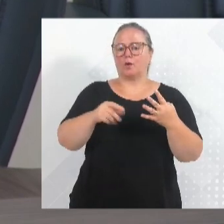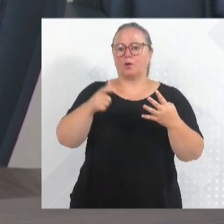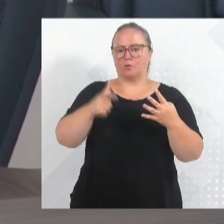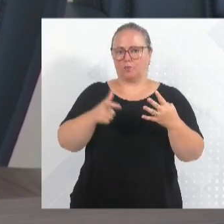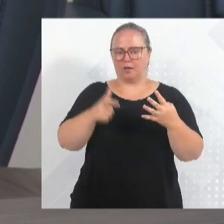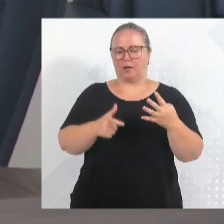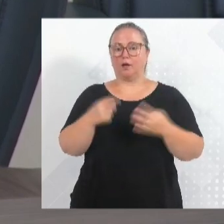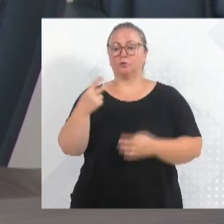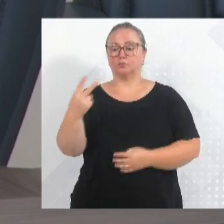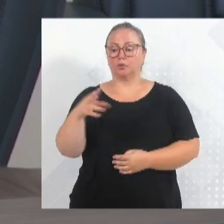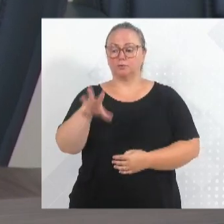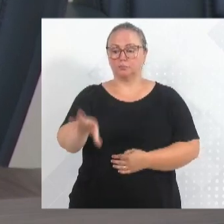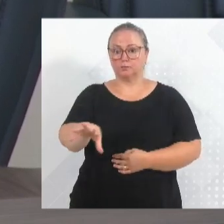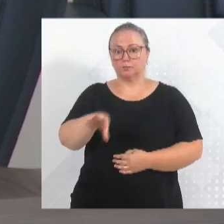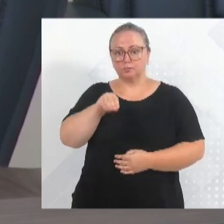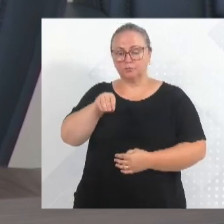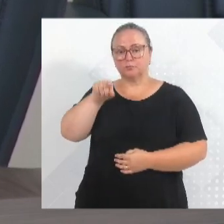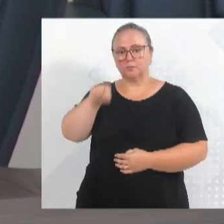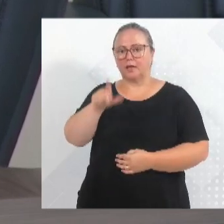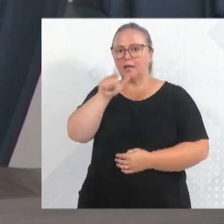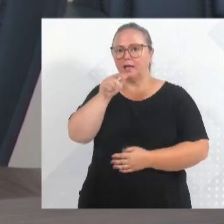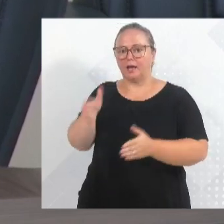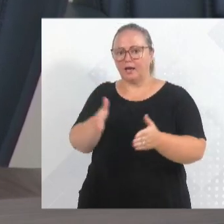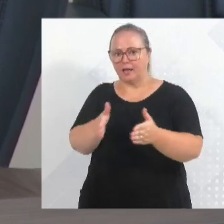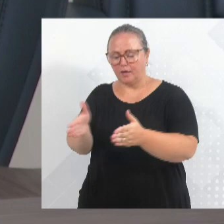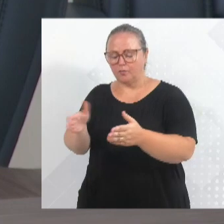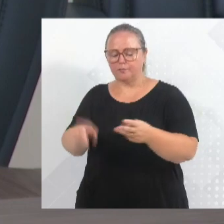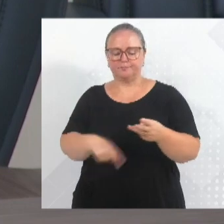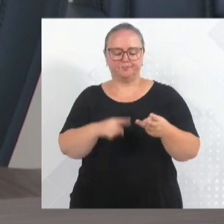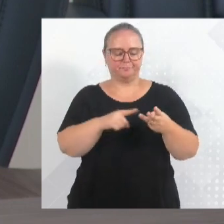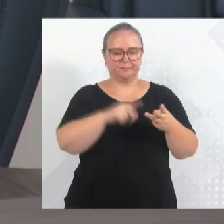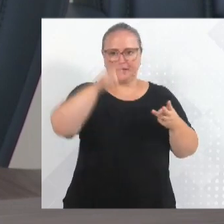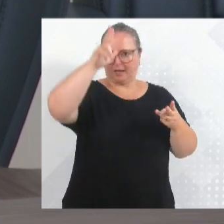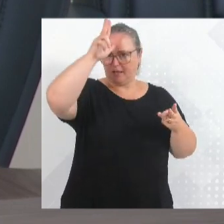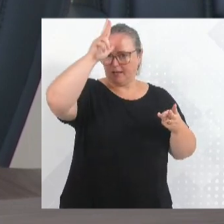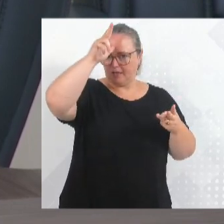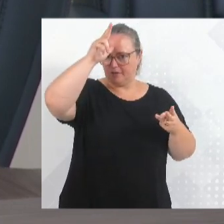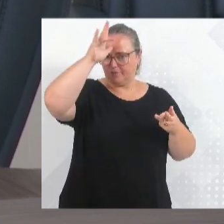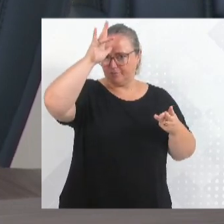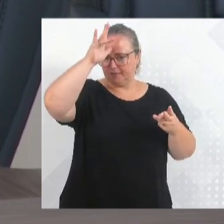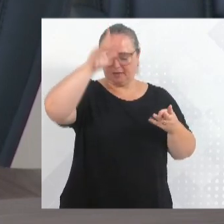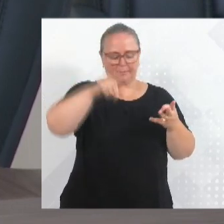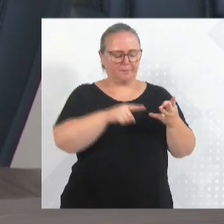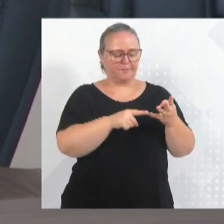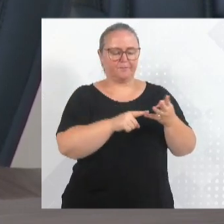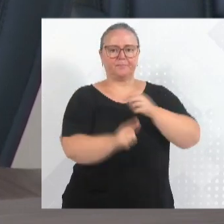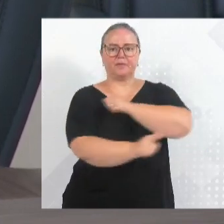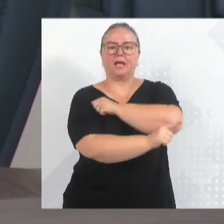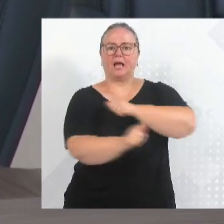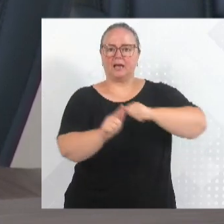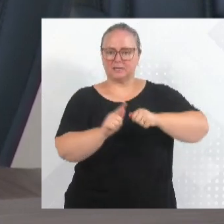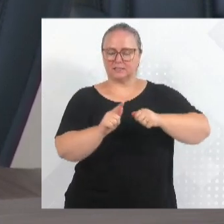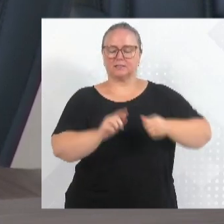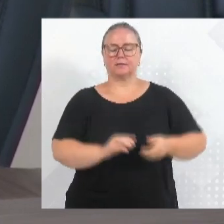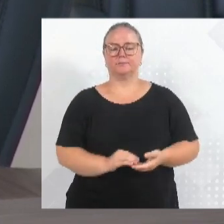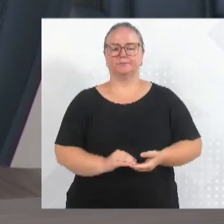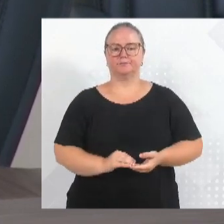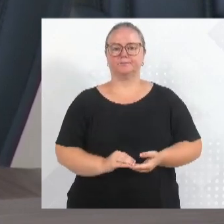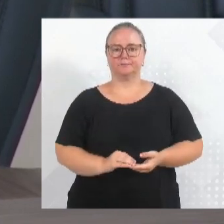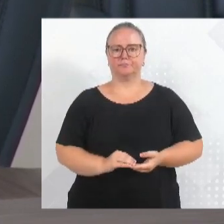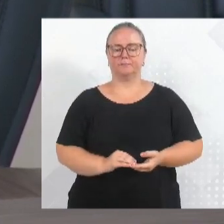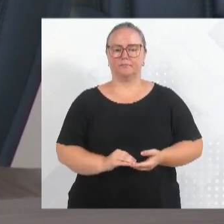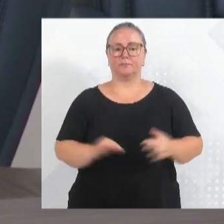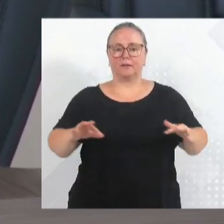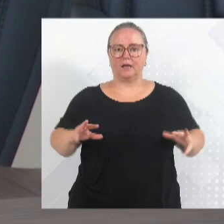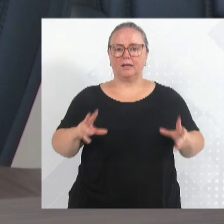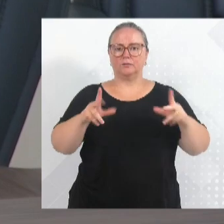Rio Itajaí-Açu, um na Vila Itopava e o outro no Garcia. Como todas as cidades que estão